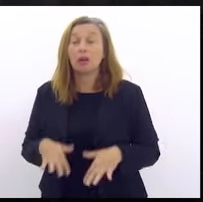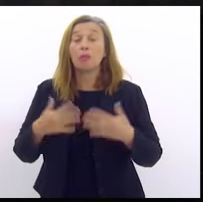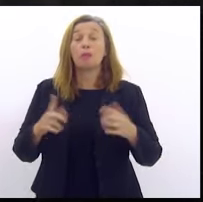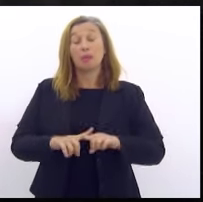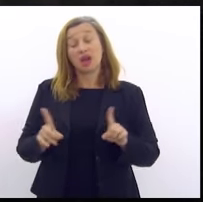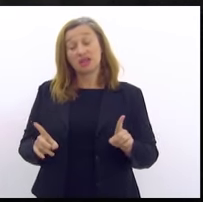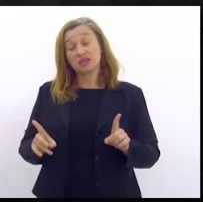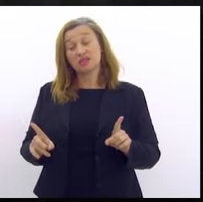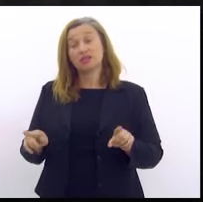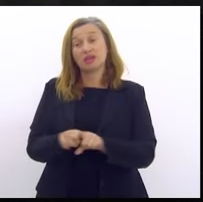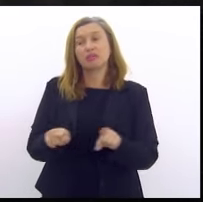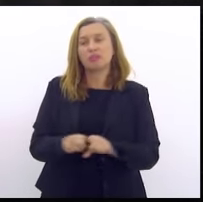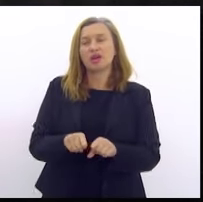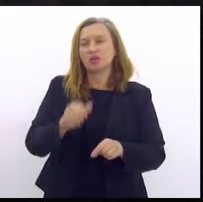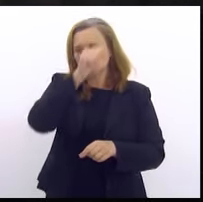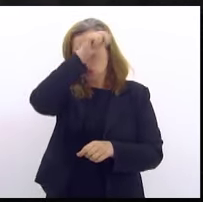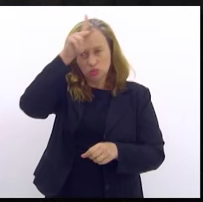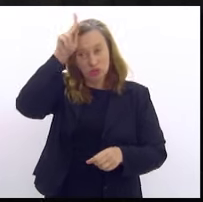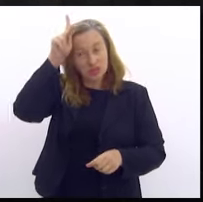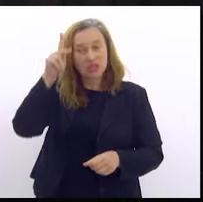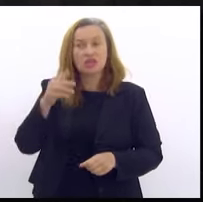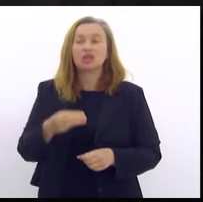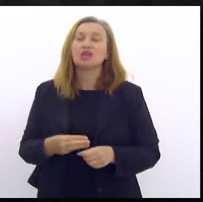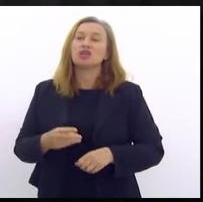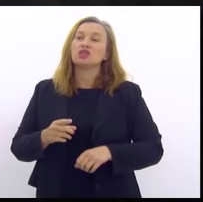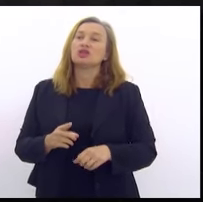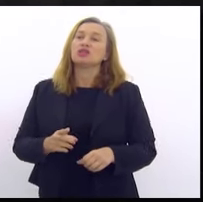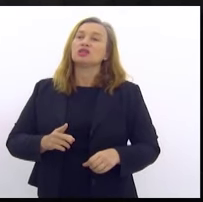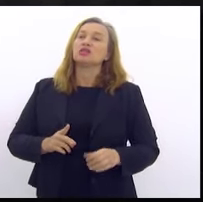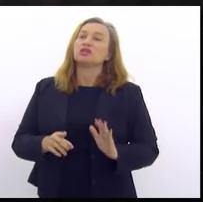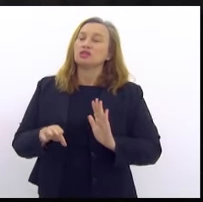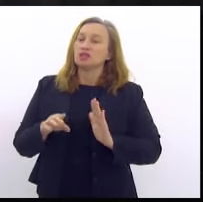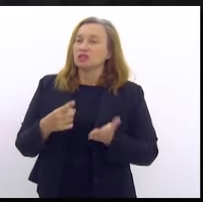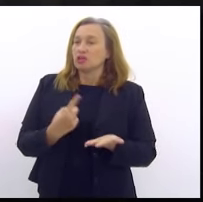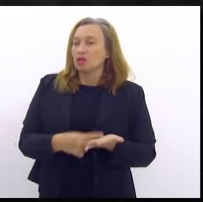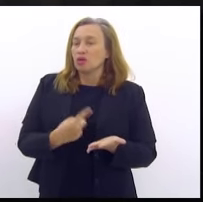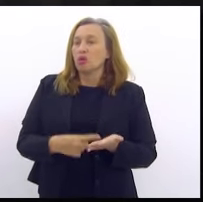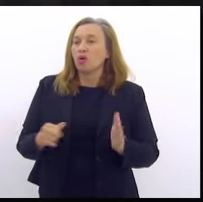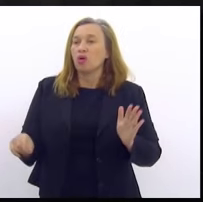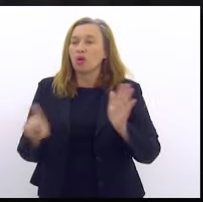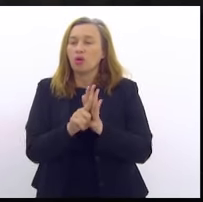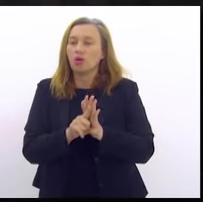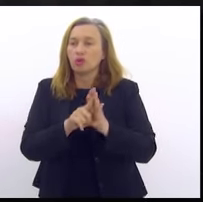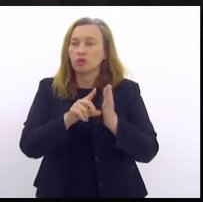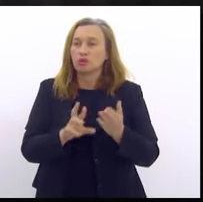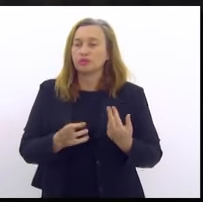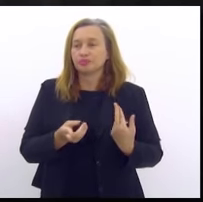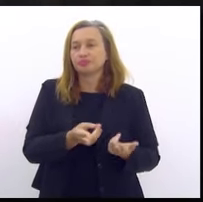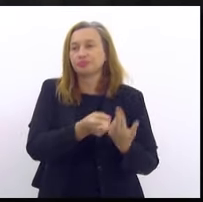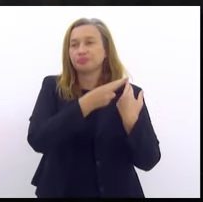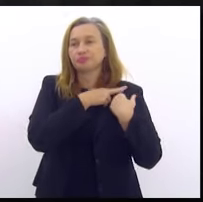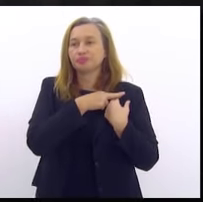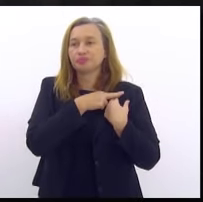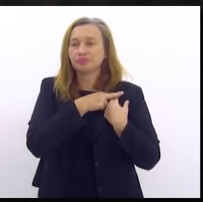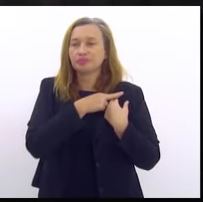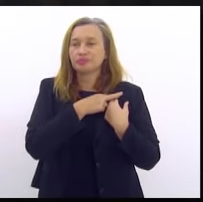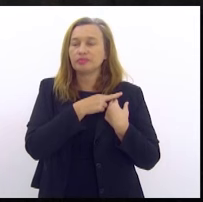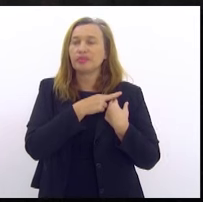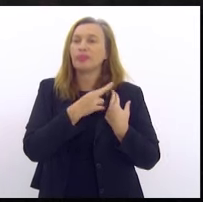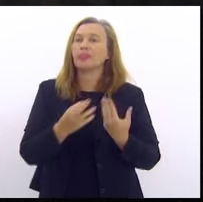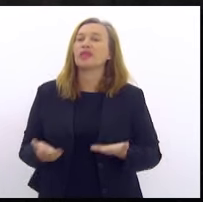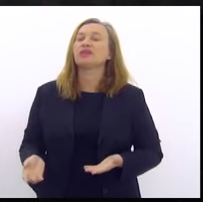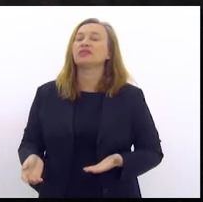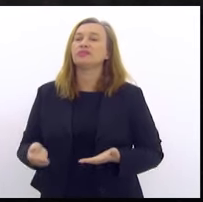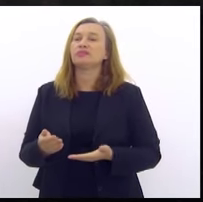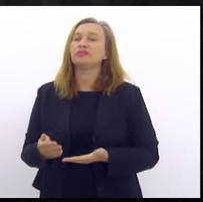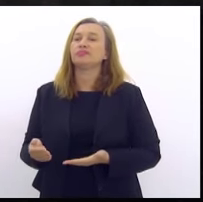outro lado, também os municípios podem, de acordo com a legislação em vigor, assumir o protagonismo que se refere à segurança preventiva de